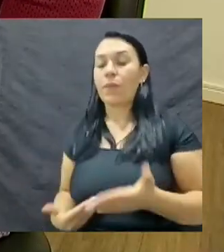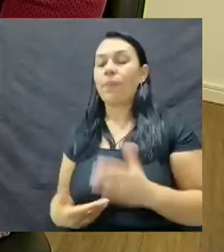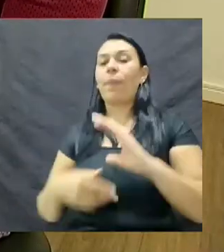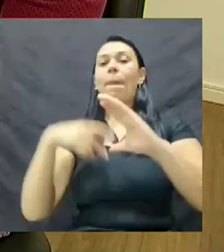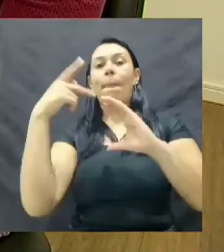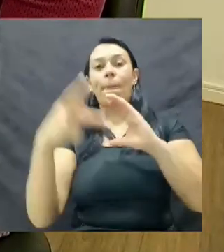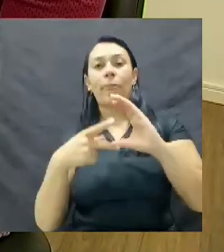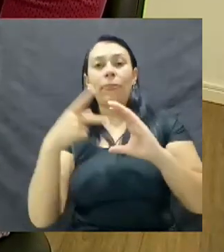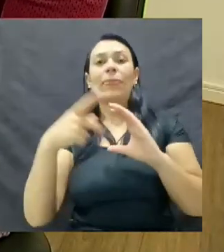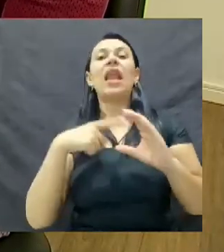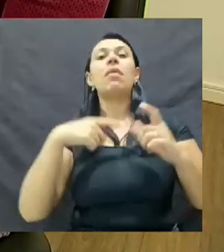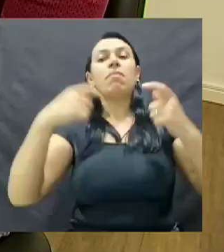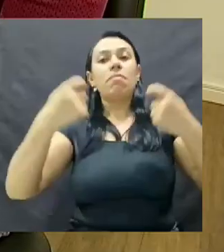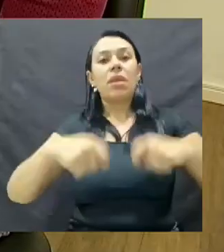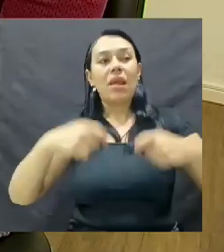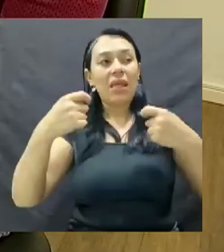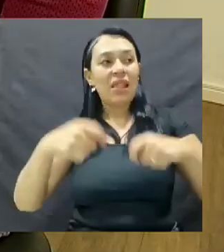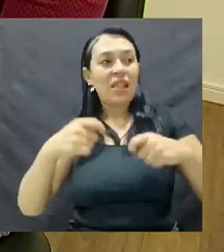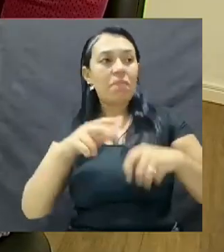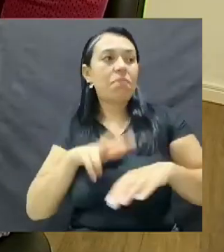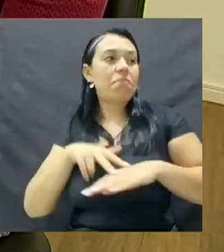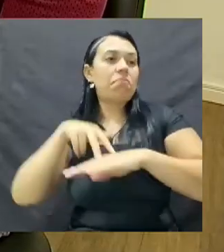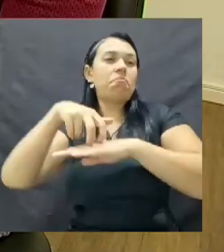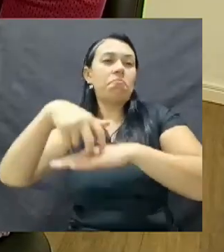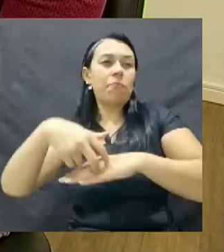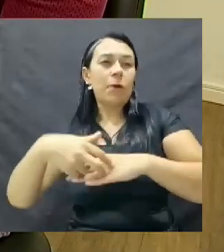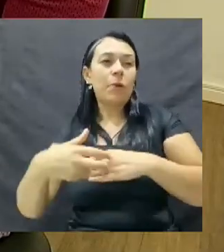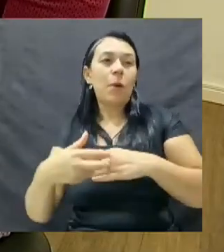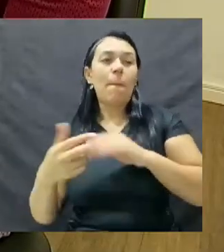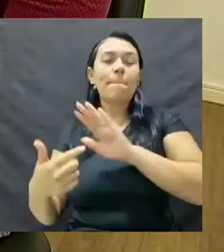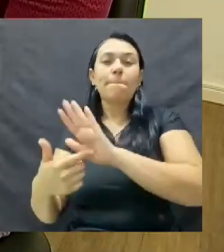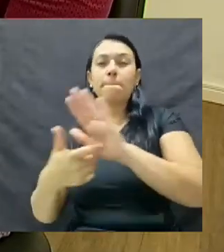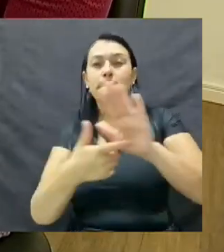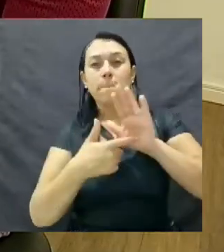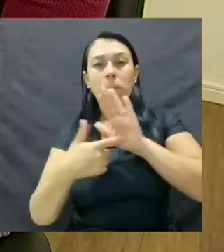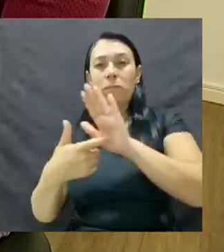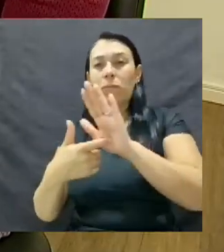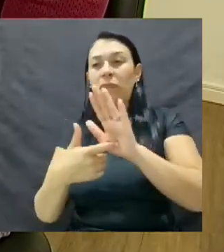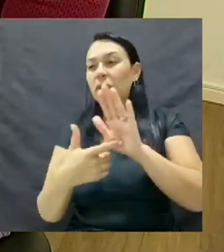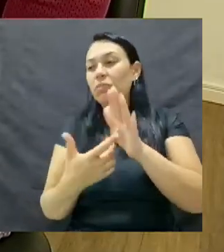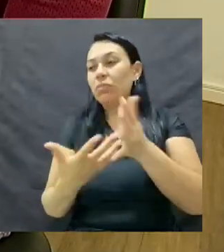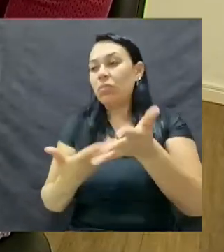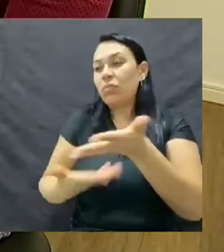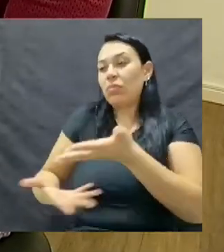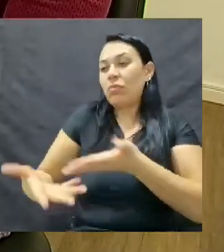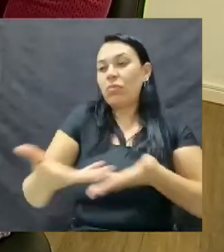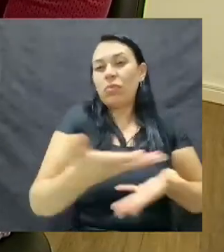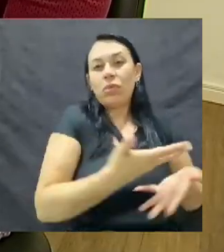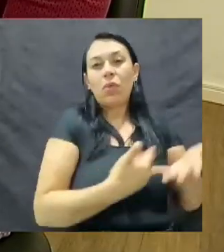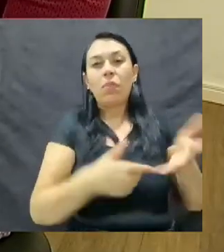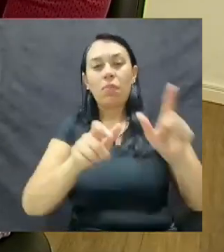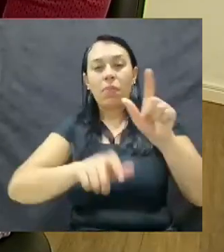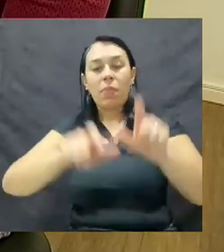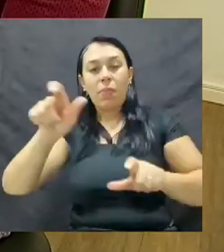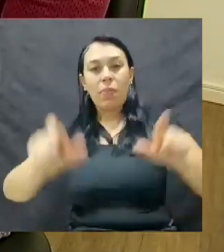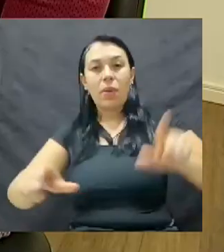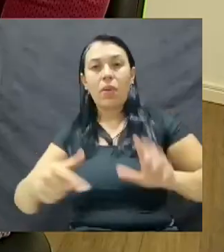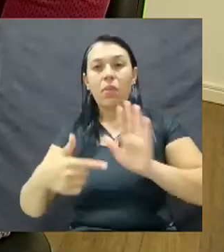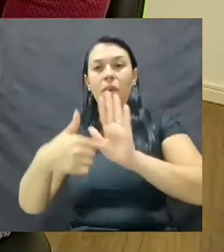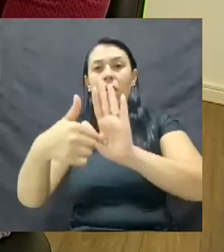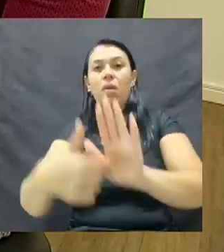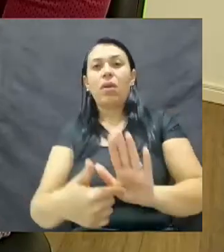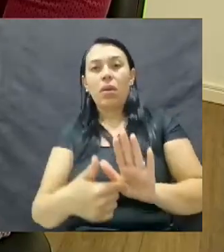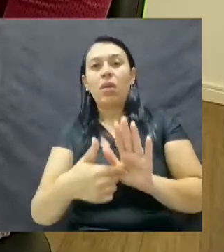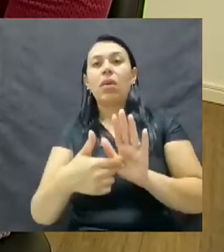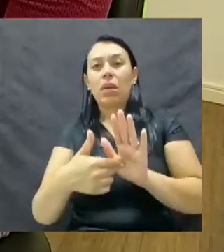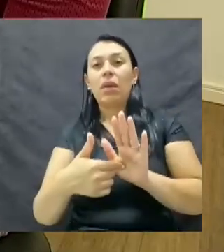se posicionar de uma maneira que mostre a integridade para a população, né? Mostrar que tipo, a Câmara está fazendo a